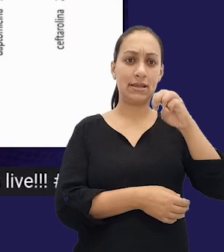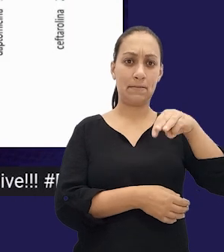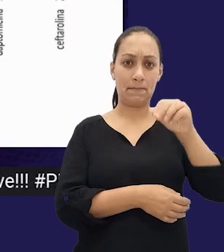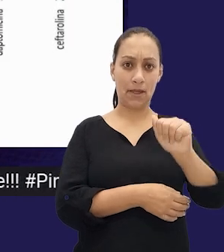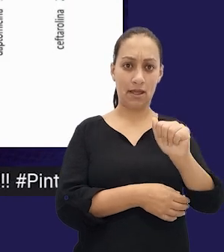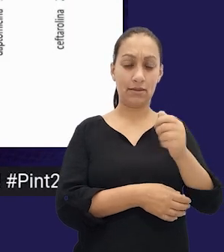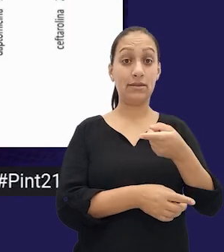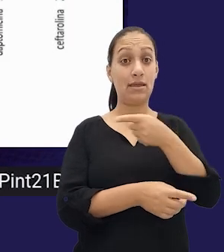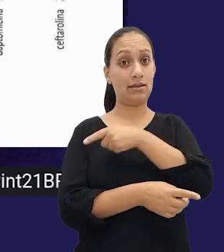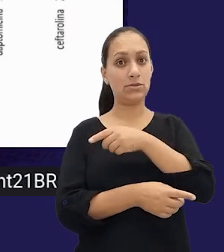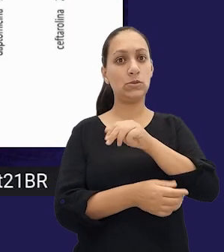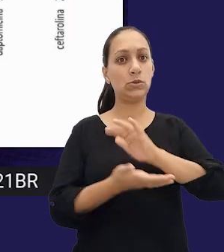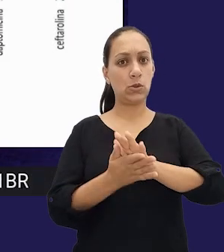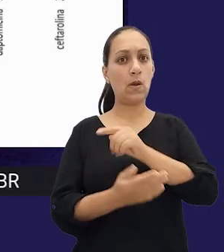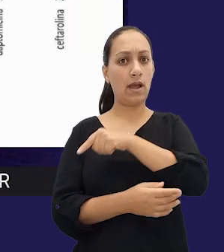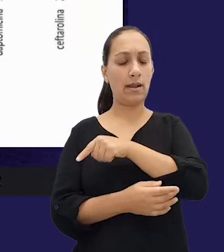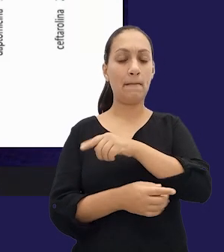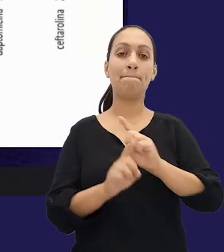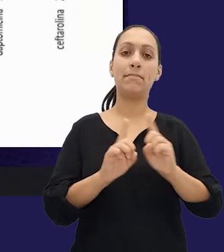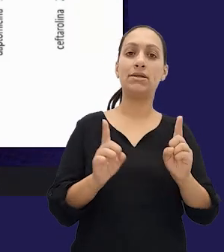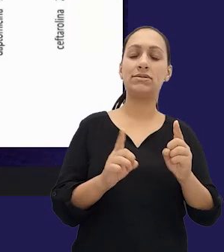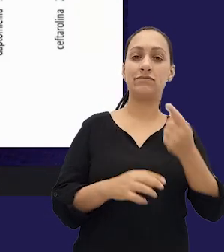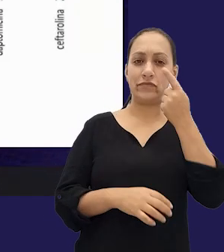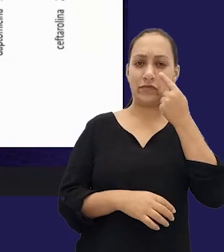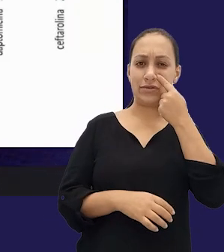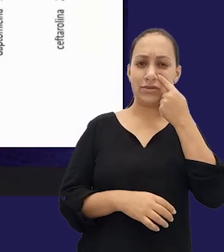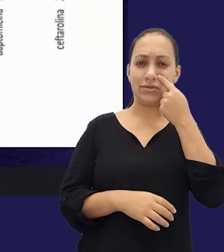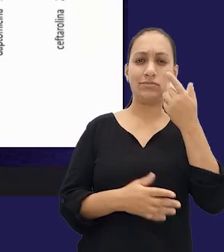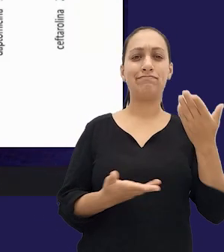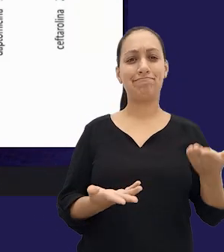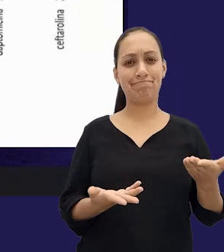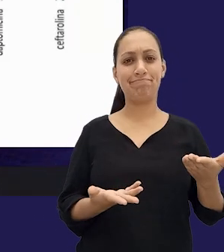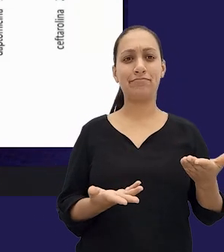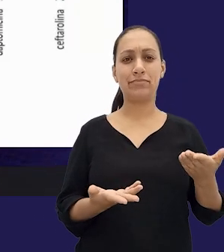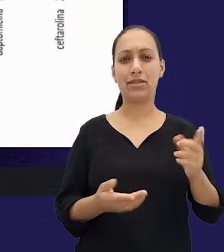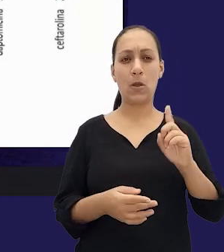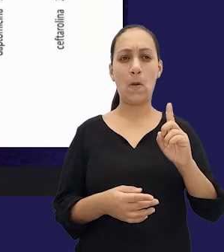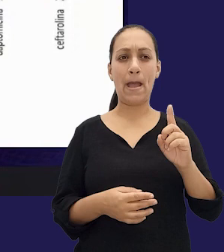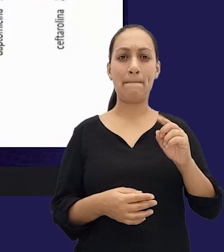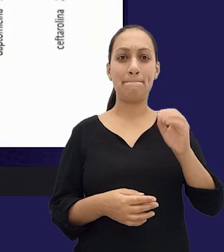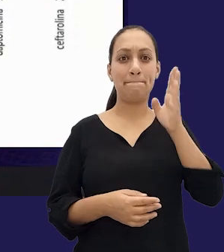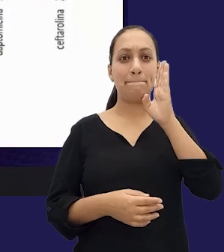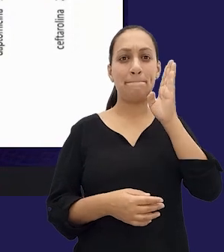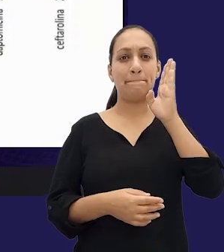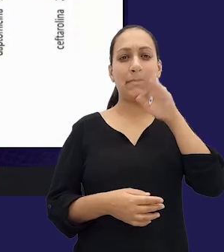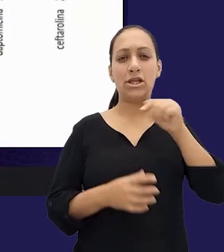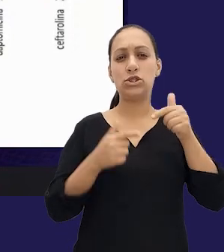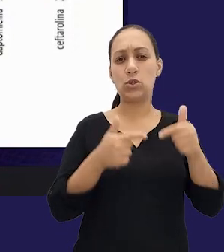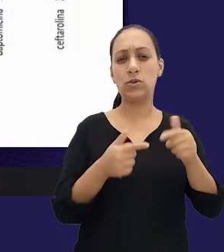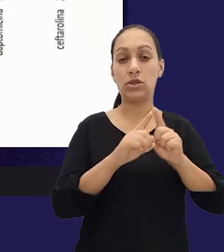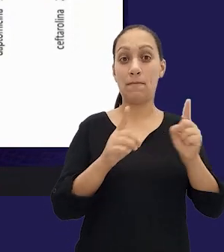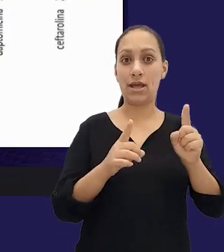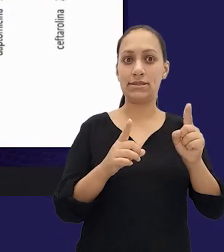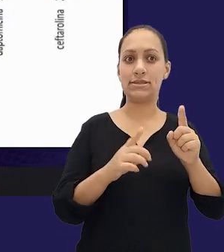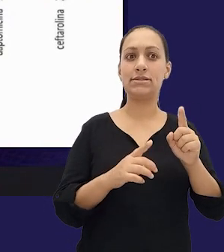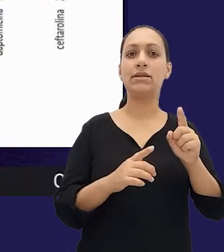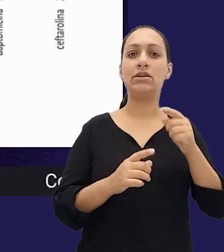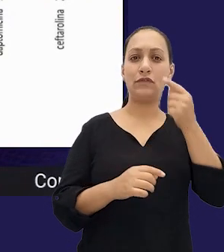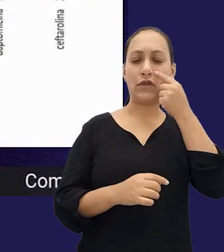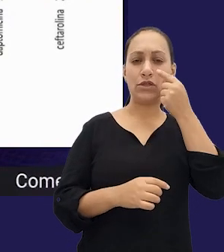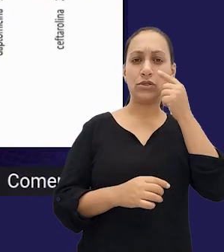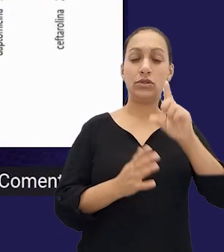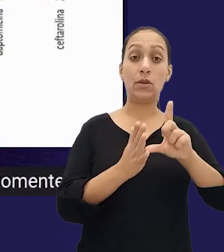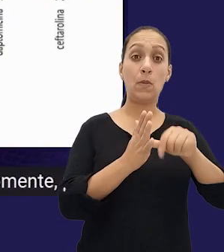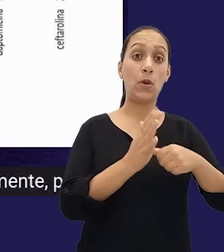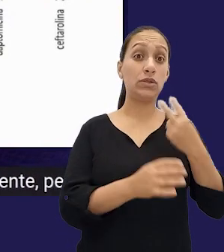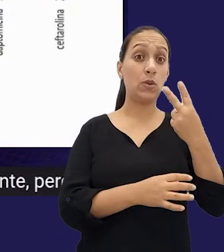penicilina. Mas olha só que má sorte. Não, gente, não é má sorte, não é o acaso. Em 1960, a meticilina surgiu